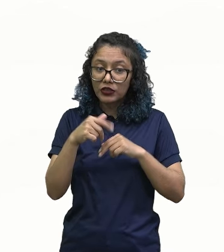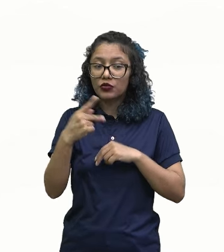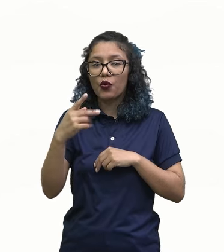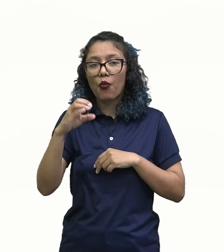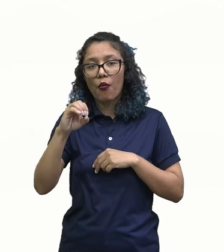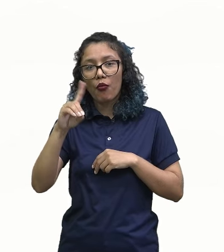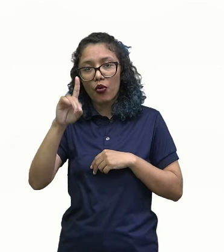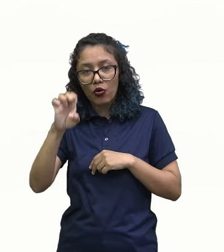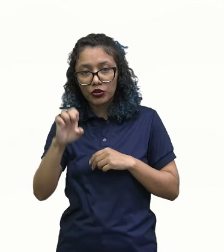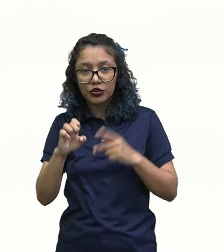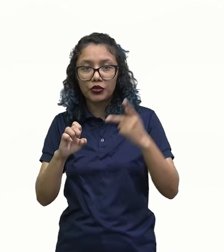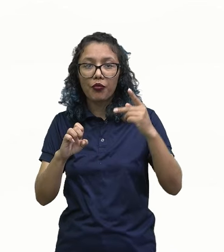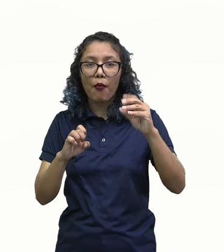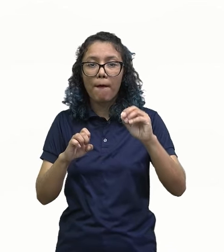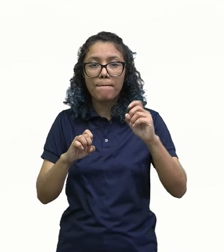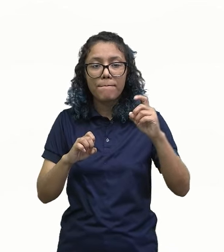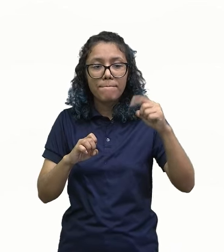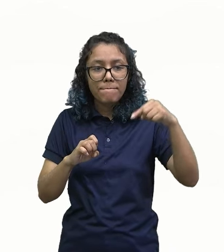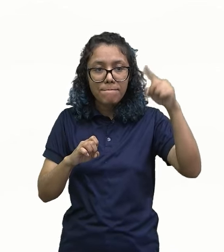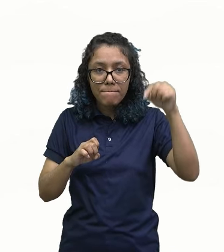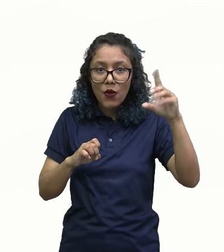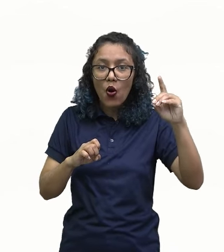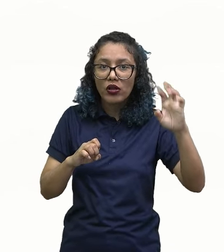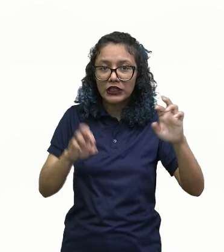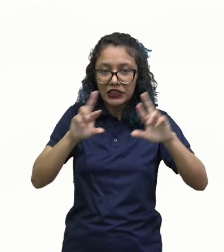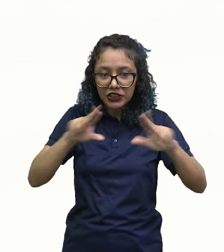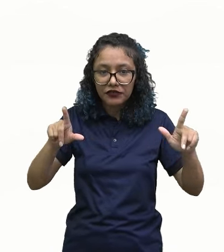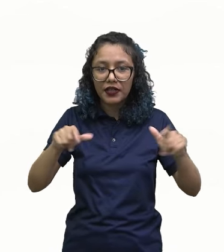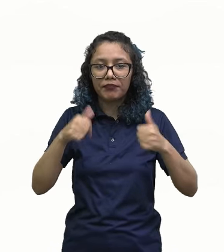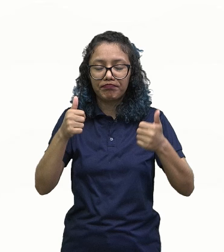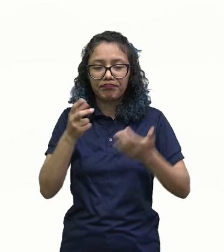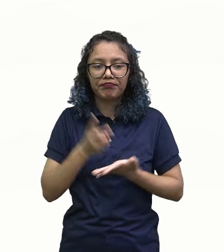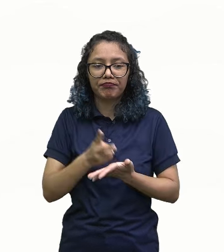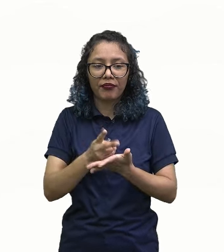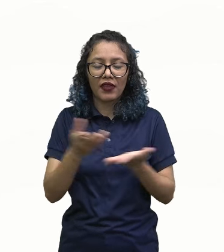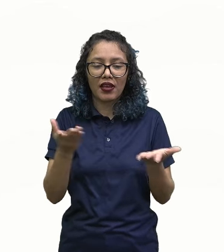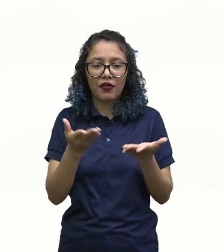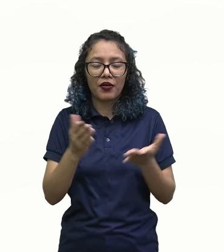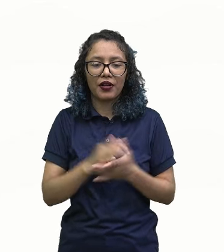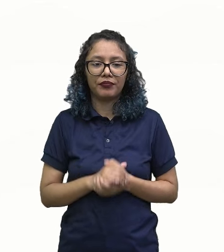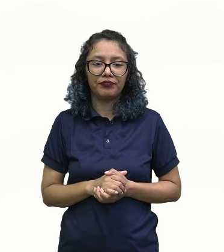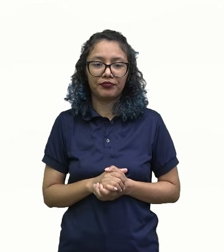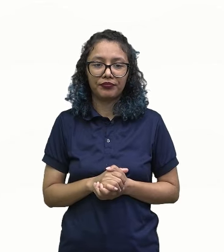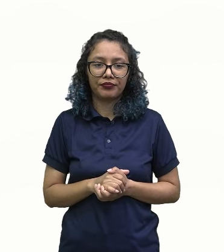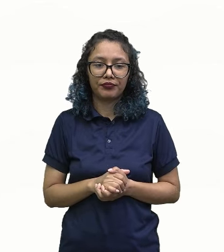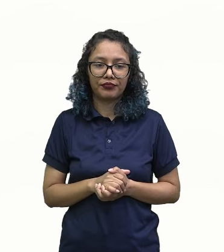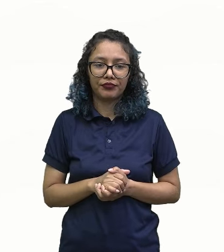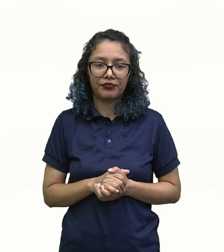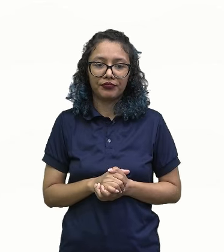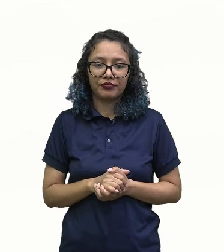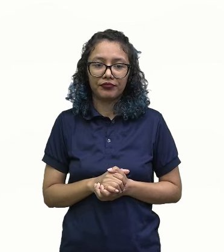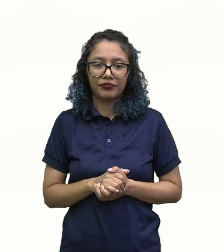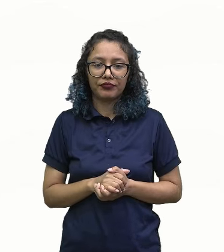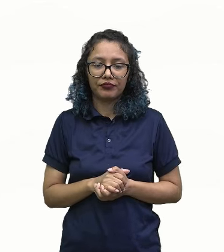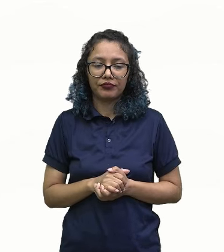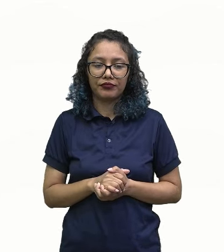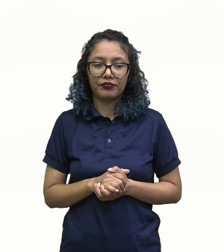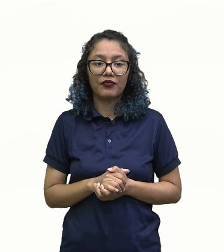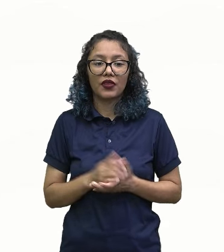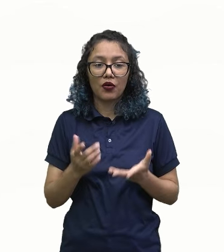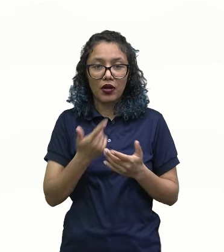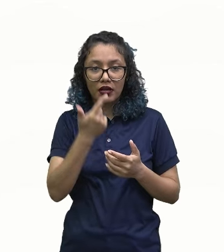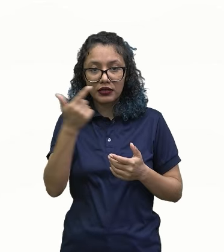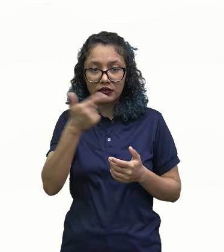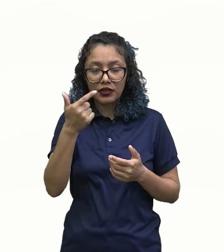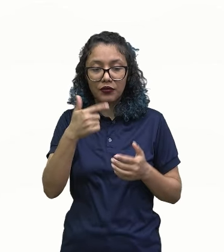é pôde, beleza? Continuando, vamos por aqui e vamos pôr o livro aqui, ó.